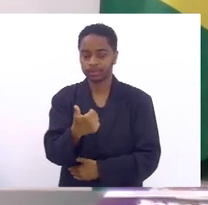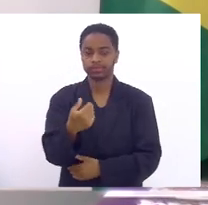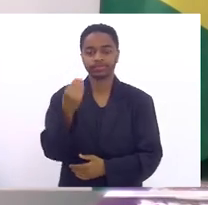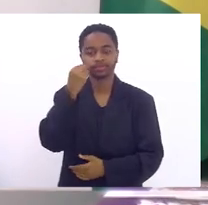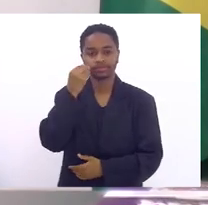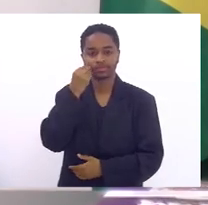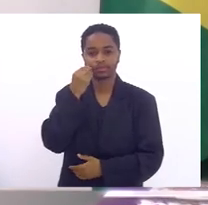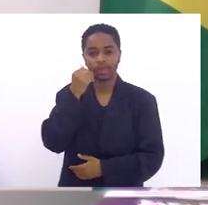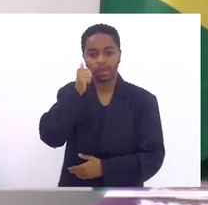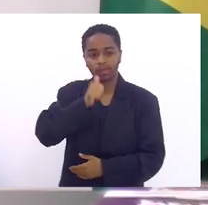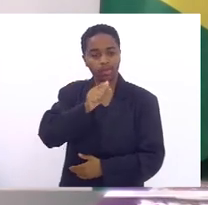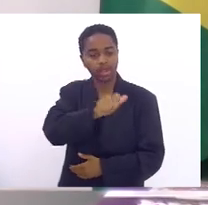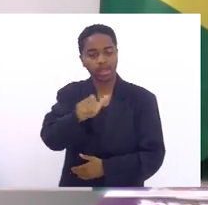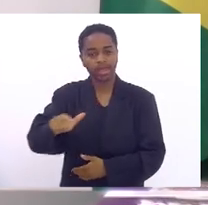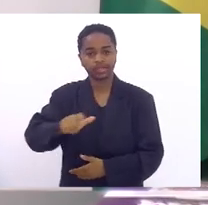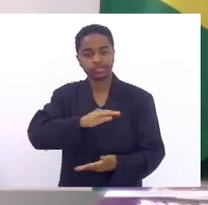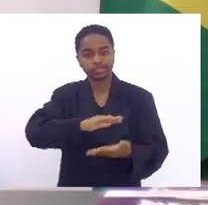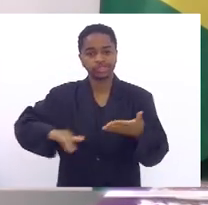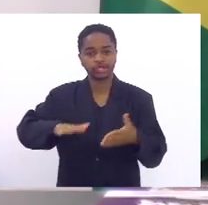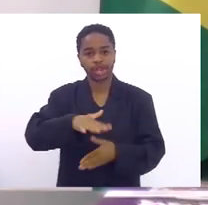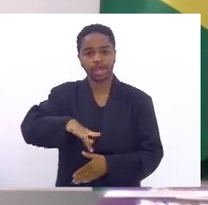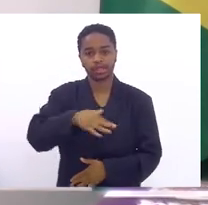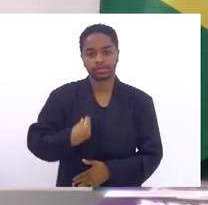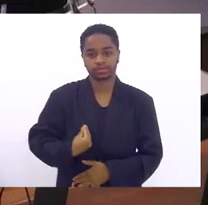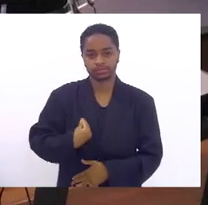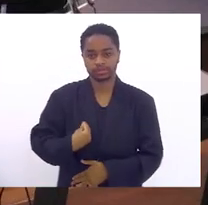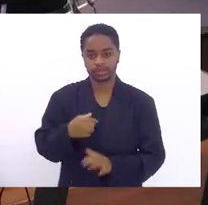as mulheres dessa situação muito